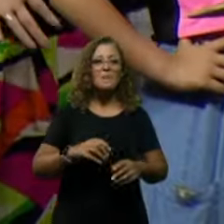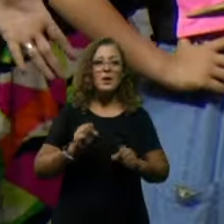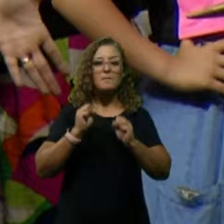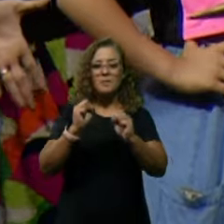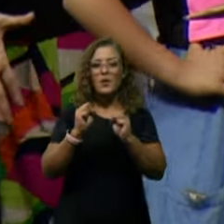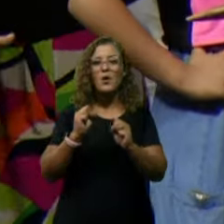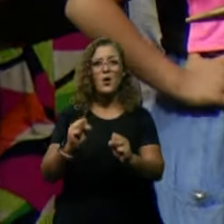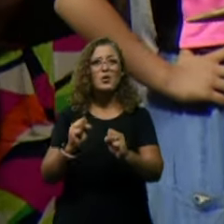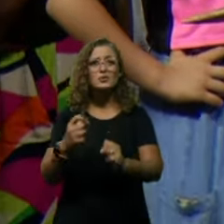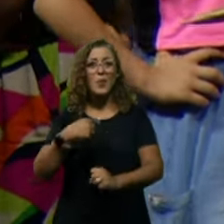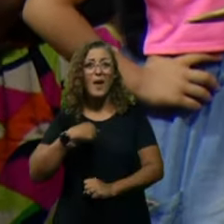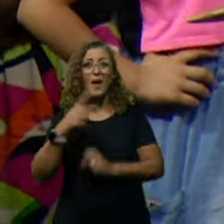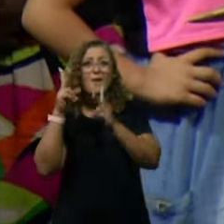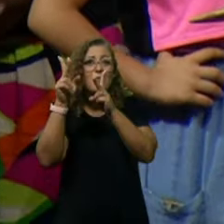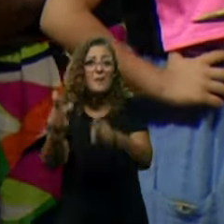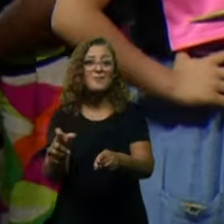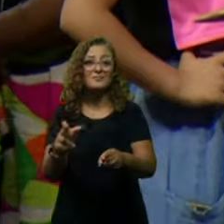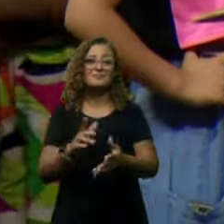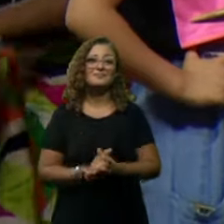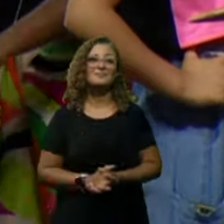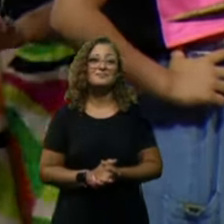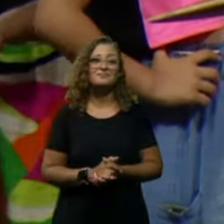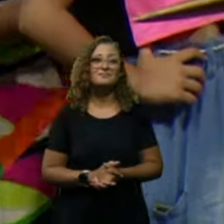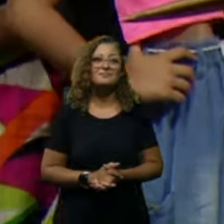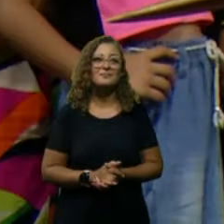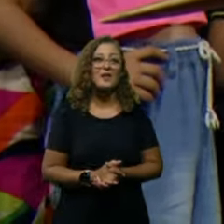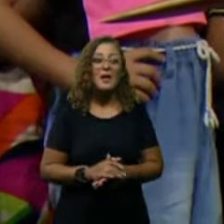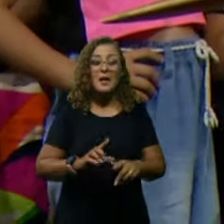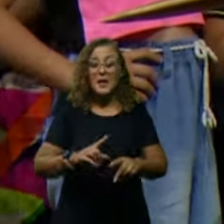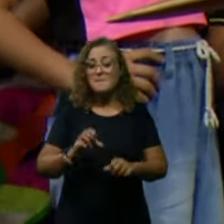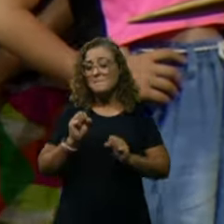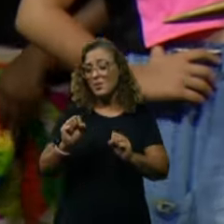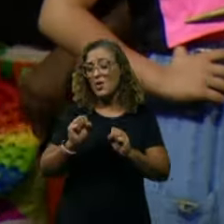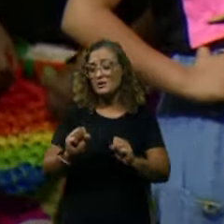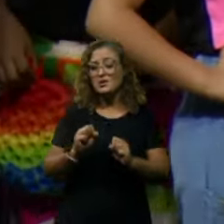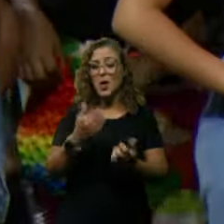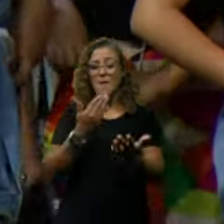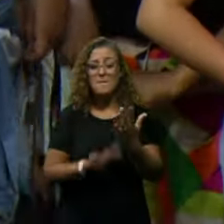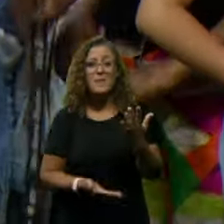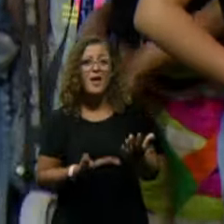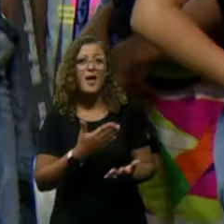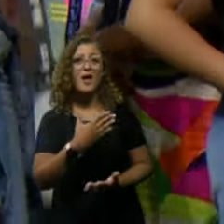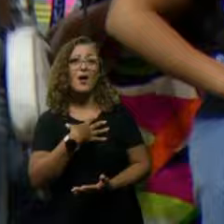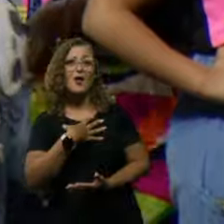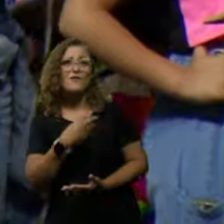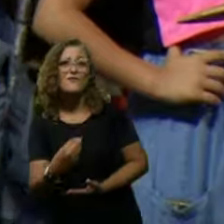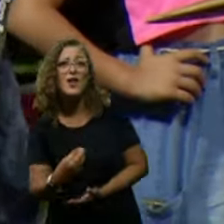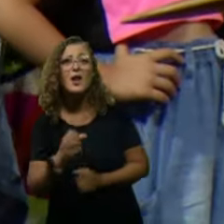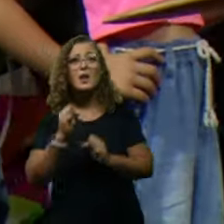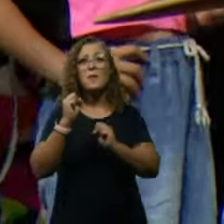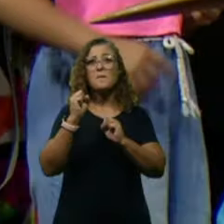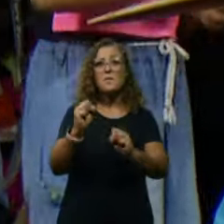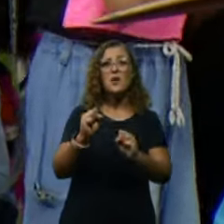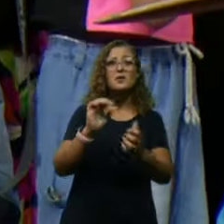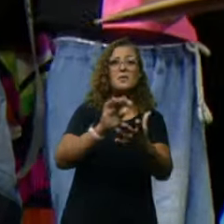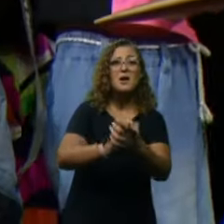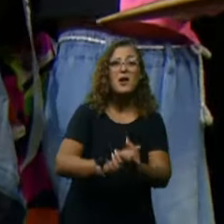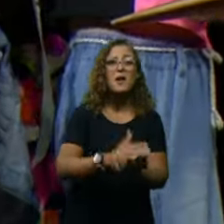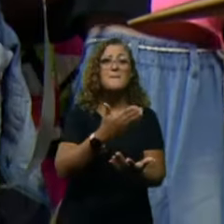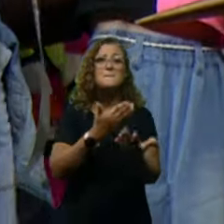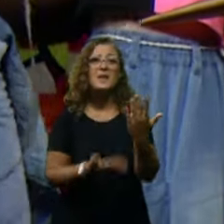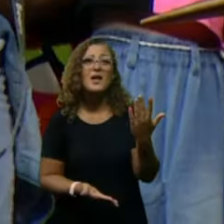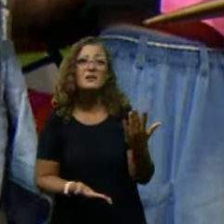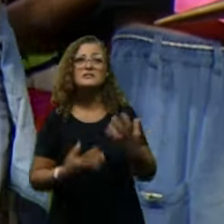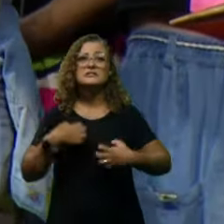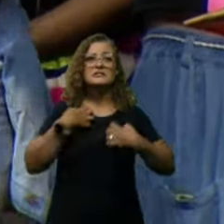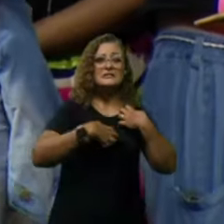perder também e pode ser que eu perdi o filho pode ser que eu também perco o marido pode ser que eu também perco alguém que eu